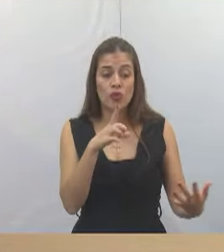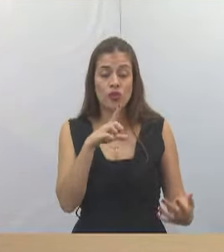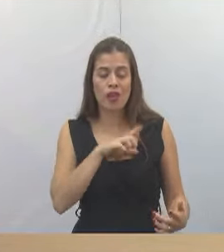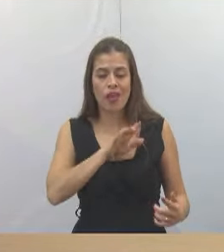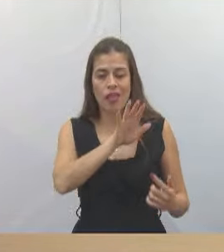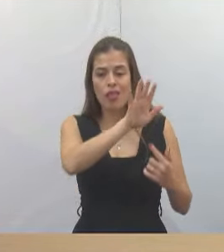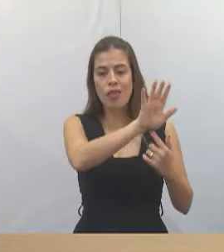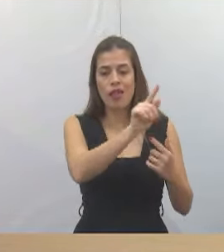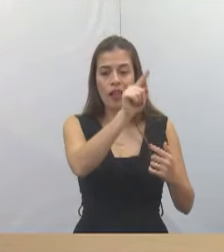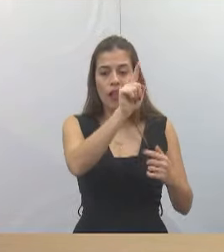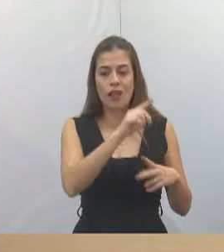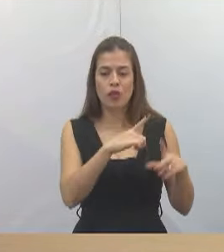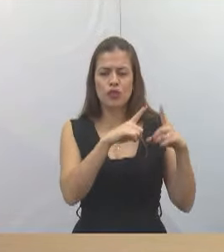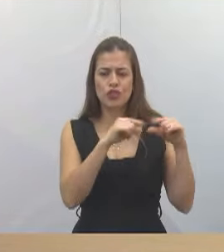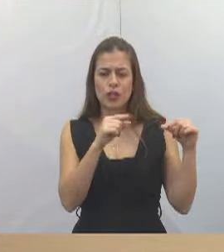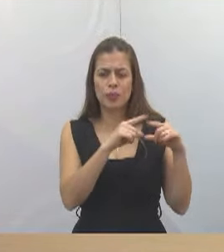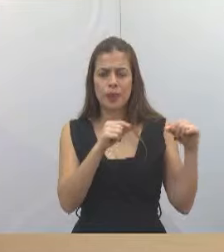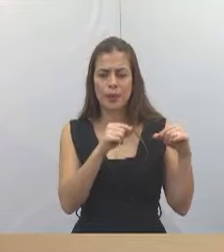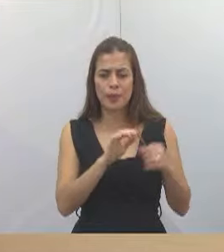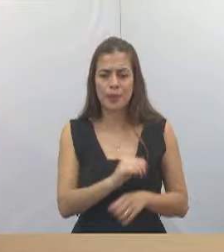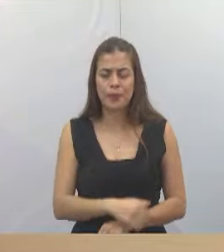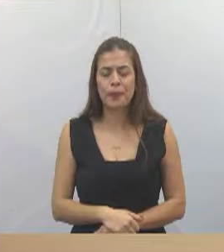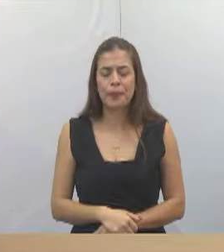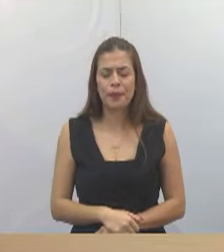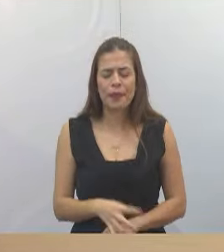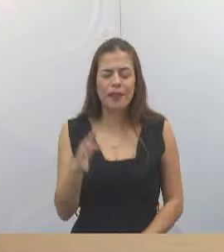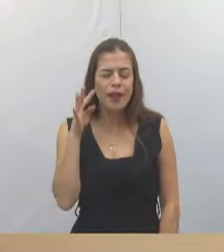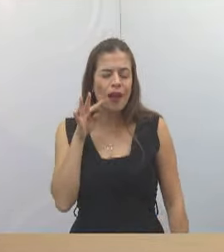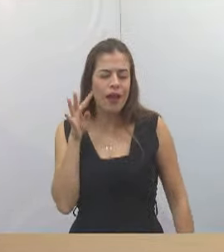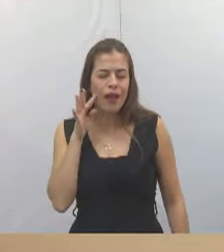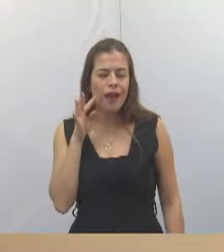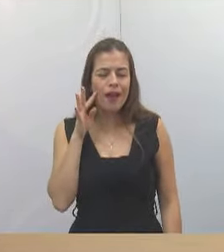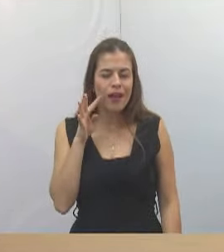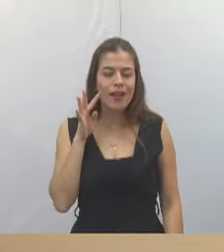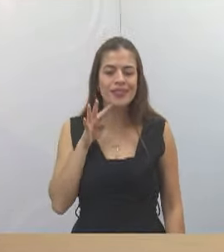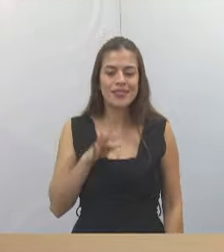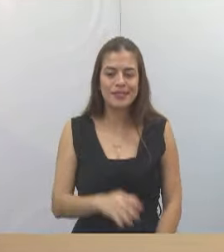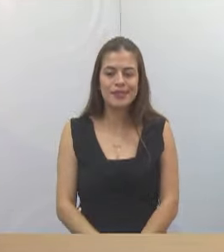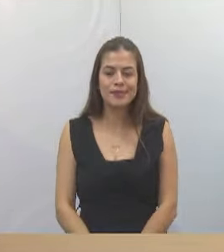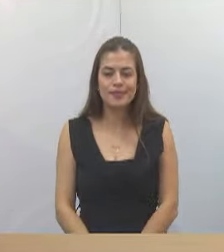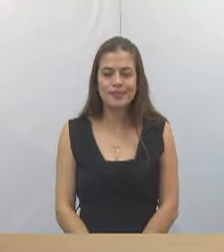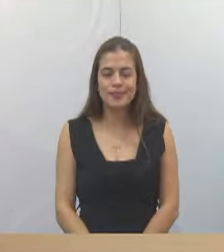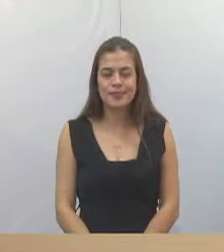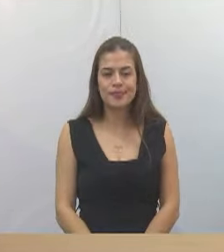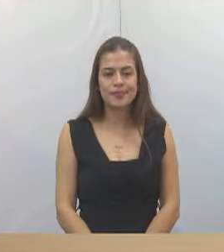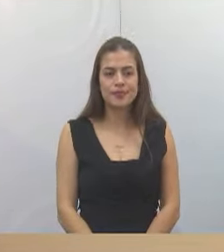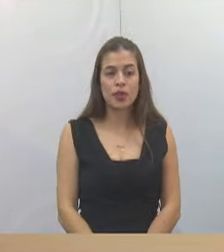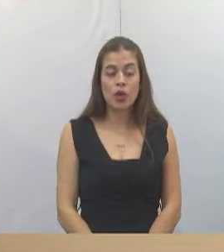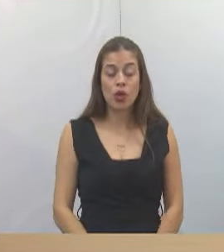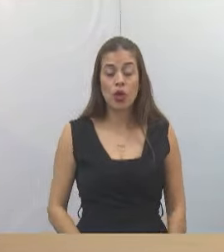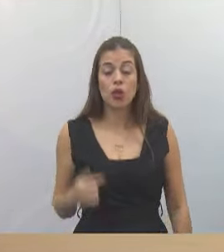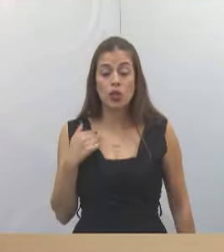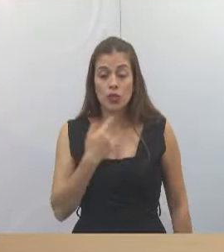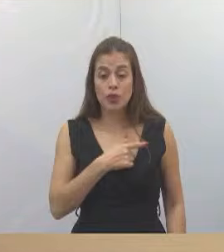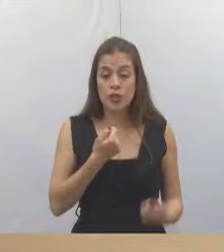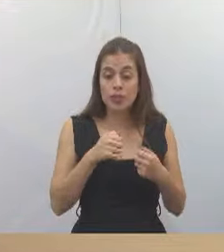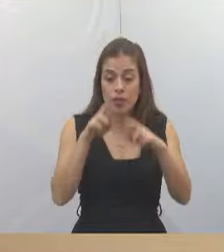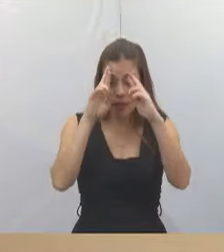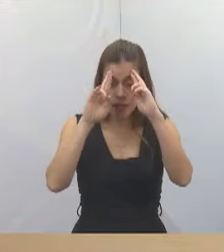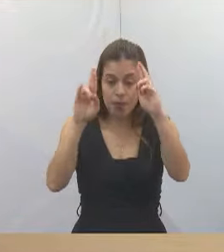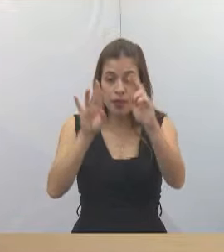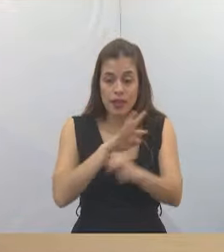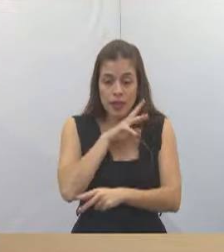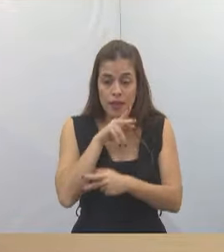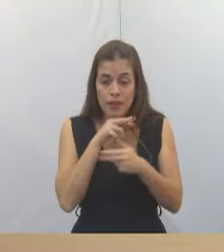no Japão. Você vê que é bacana isso. Gente, nós temos que respeitar esses